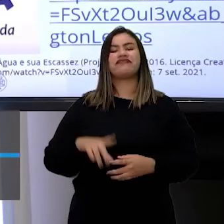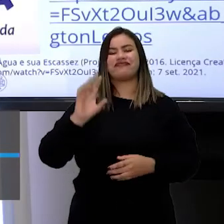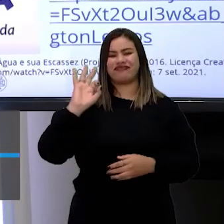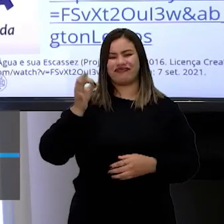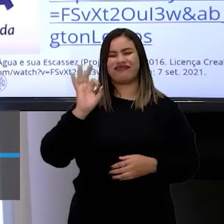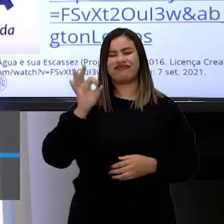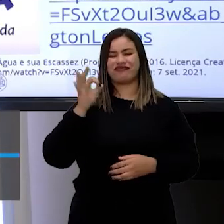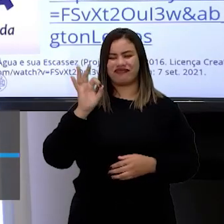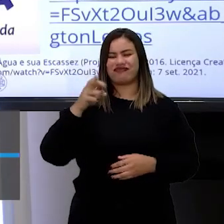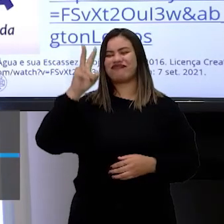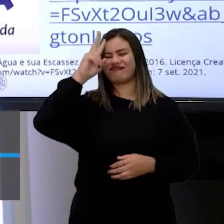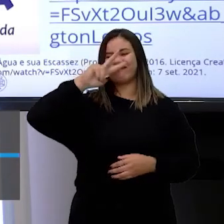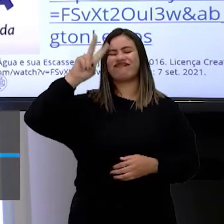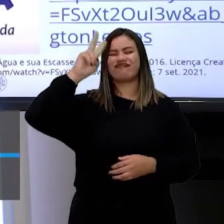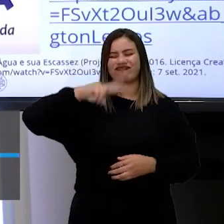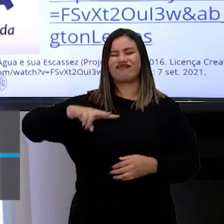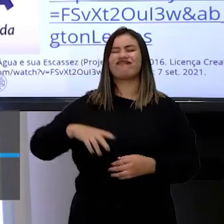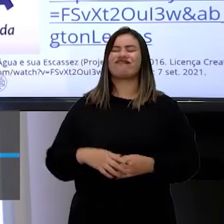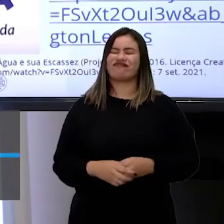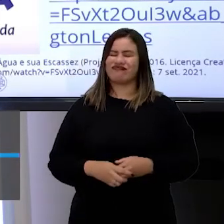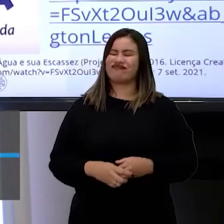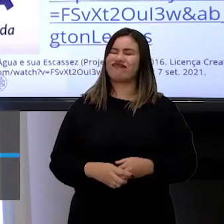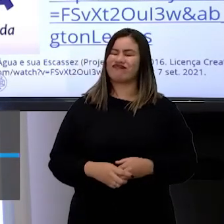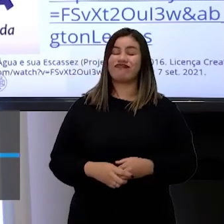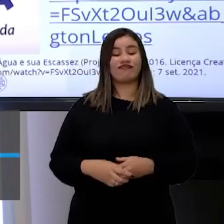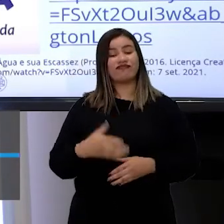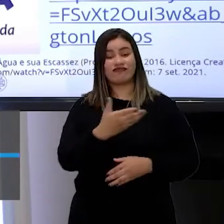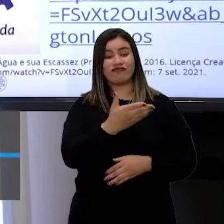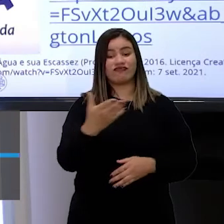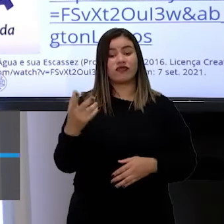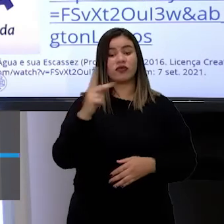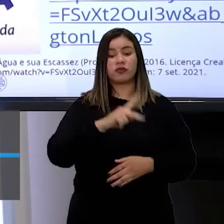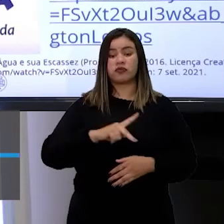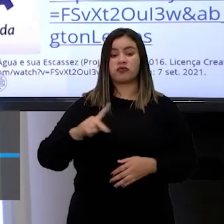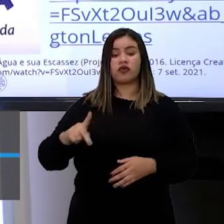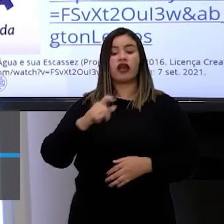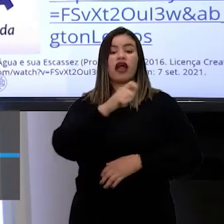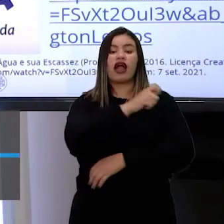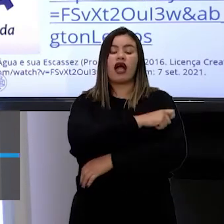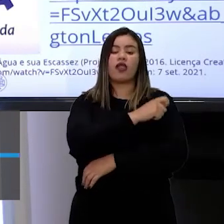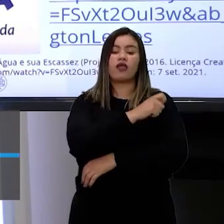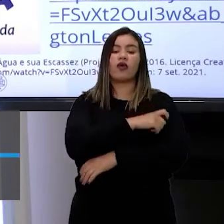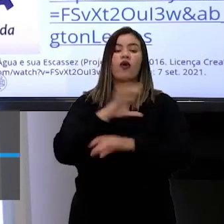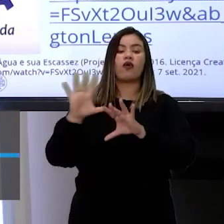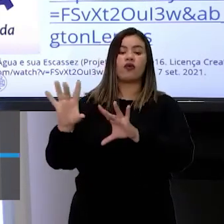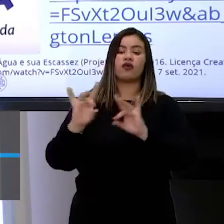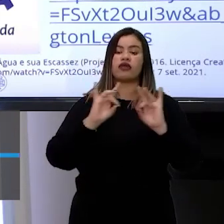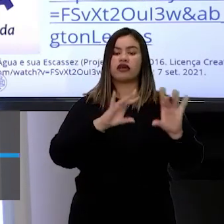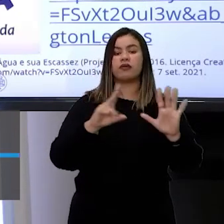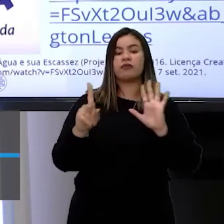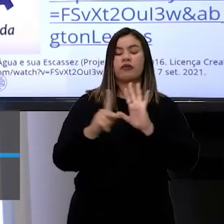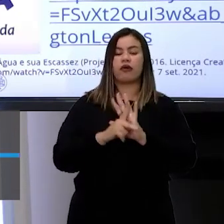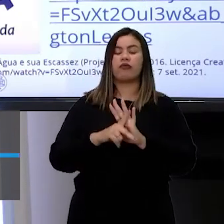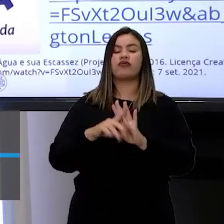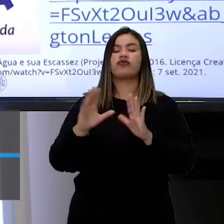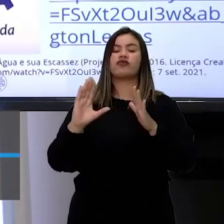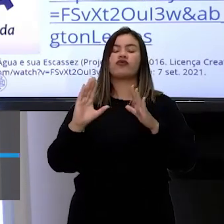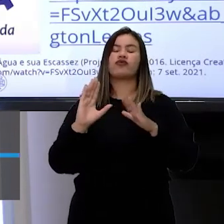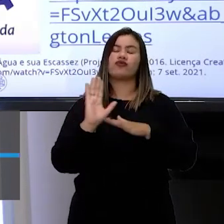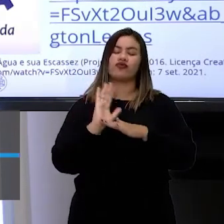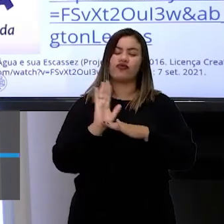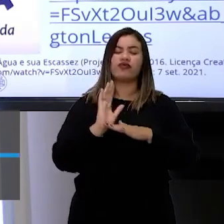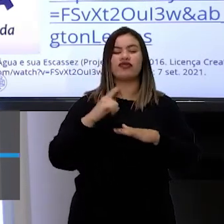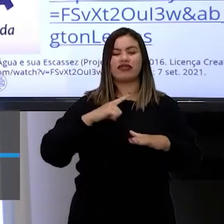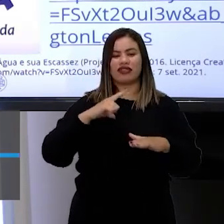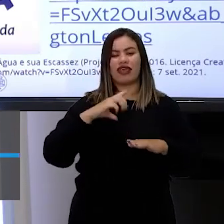verdade, Giba, muito bem lembrado, né? E aí, para vocês também, professores, para vocês, alunos, o link do vídeo está aqui no nosso material. Então, qualquer